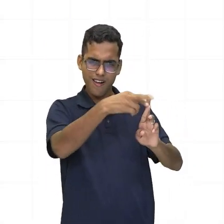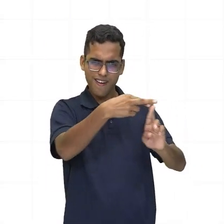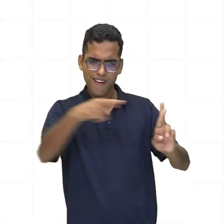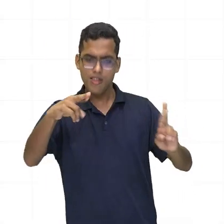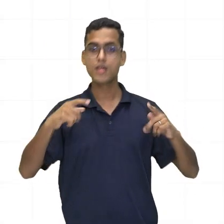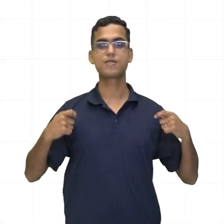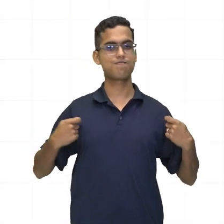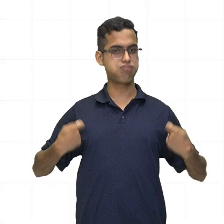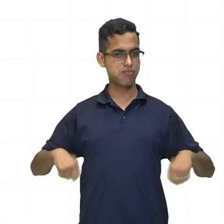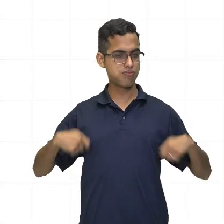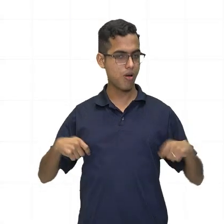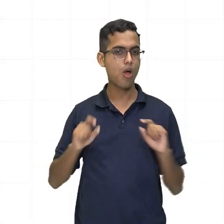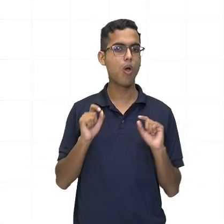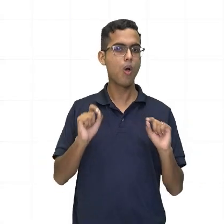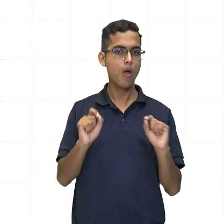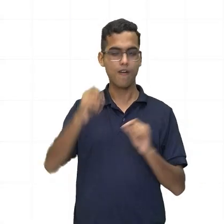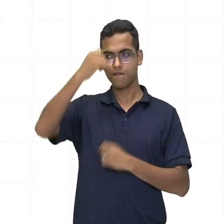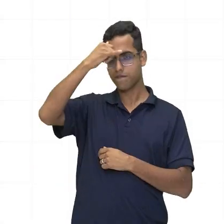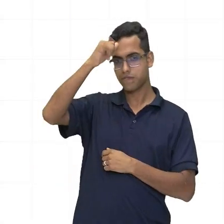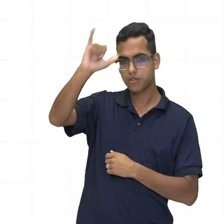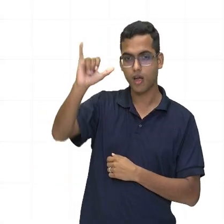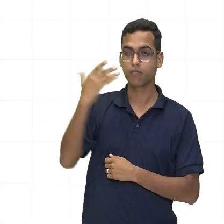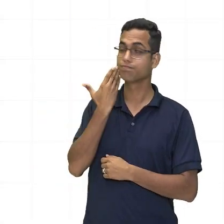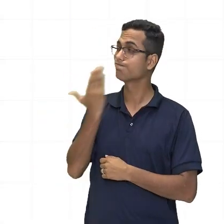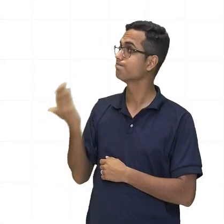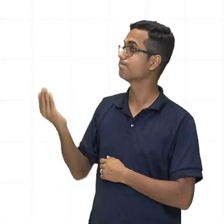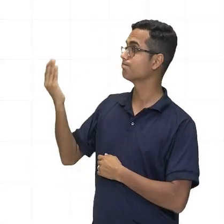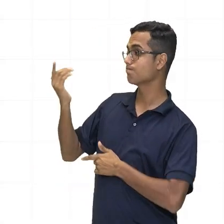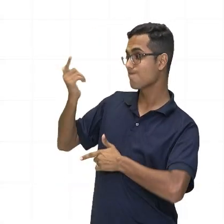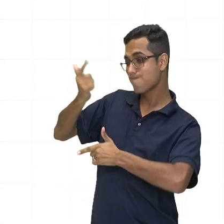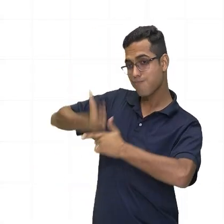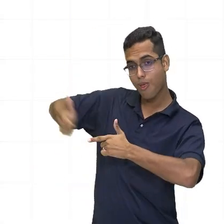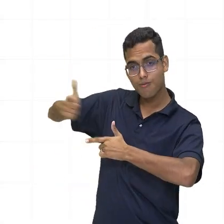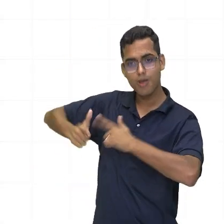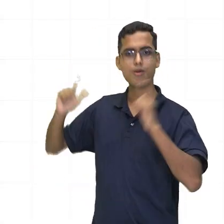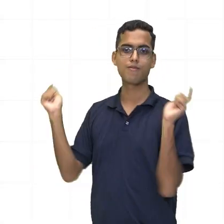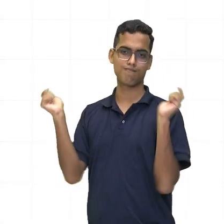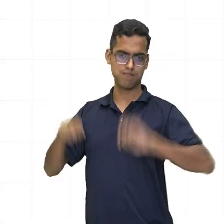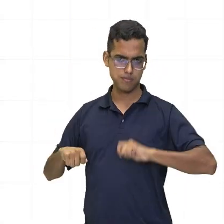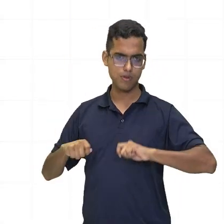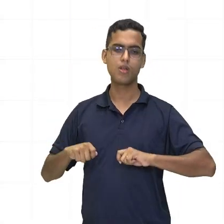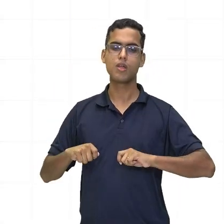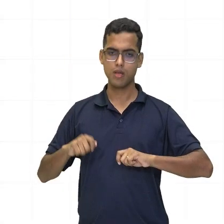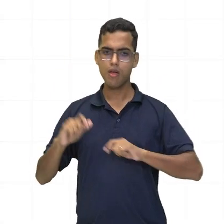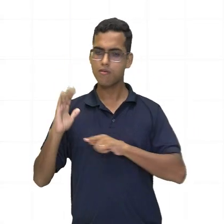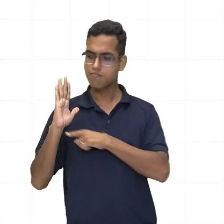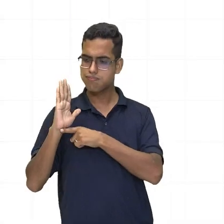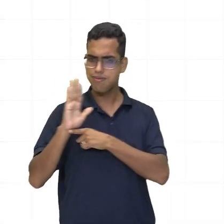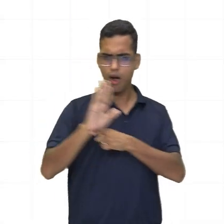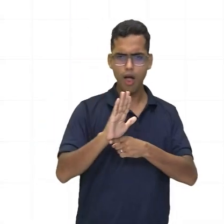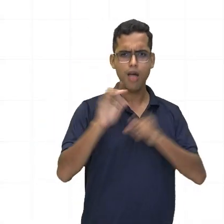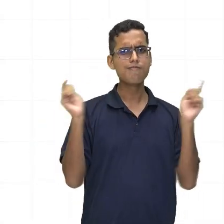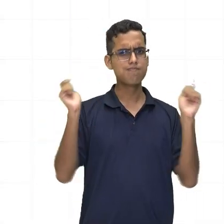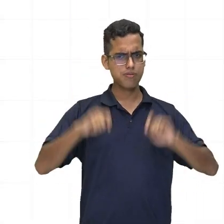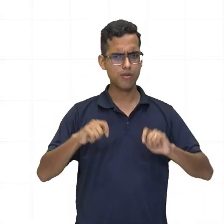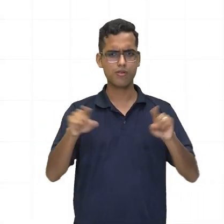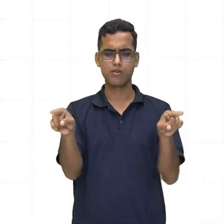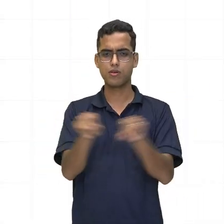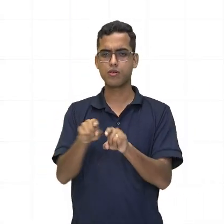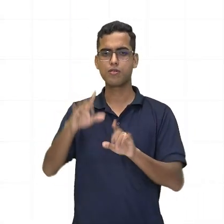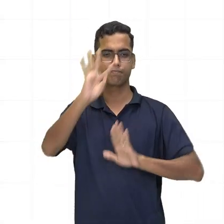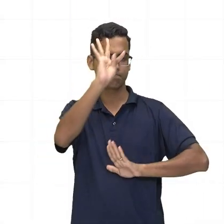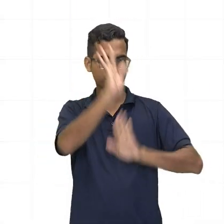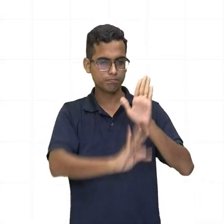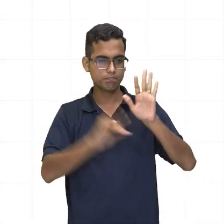a evitar esses quadros, essas situações. Né? Eles têm muito a nos ajudar em relação a isso. Vamos ver aqui o texto